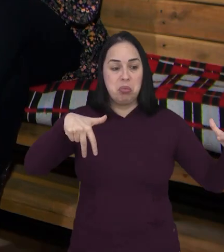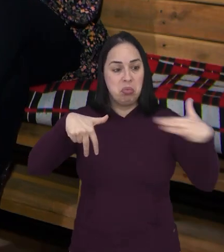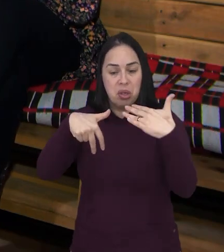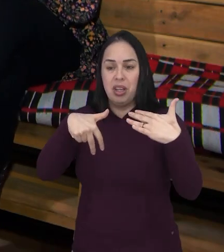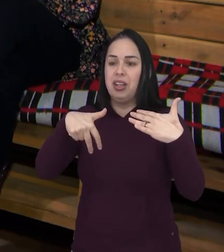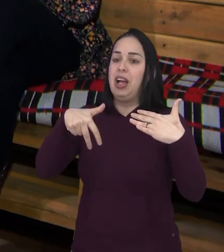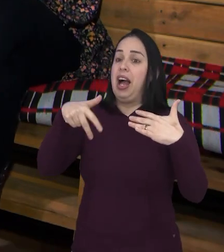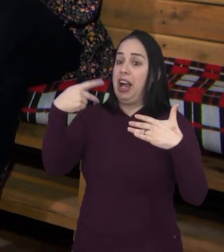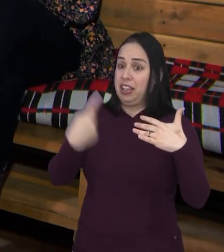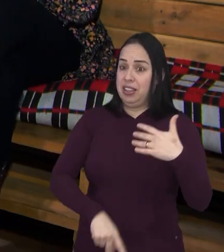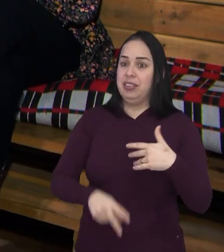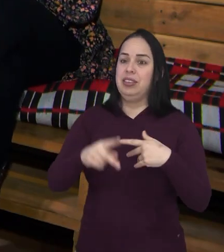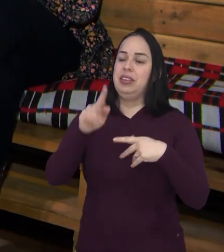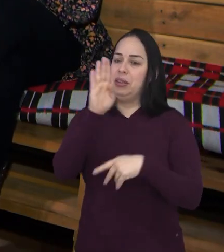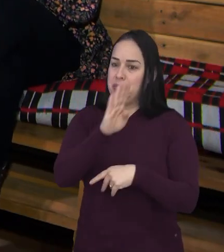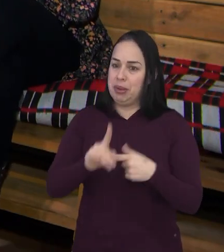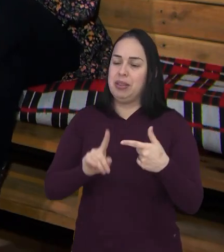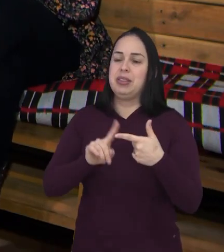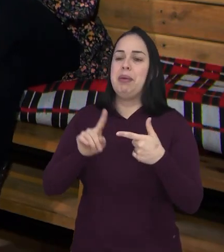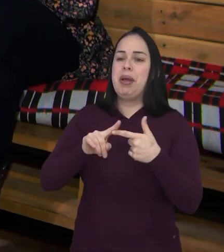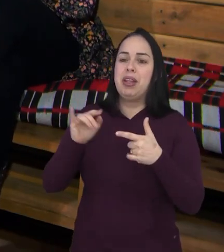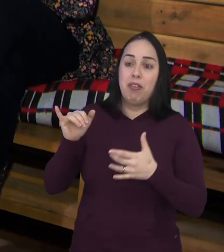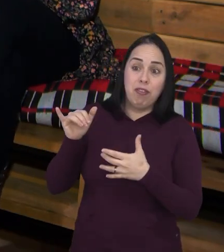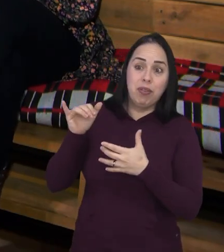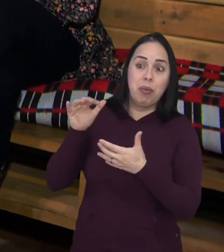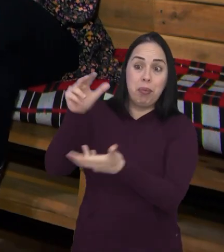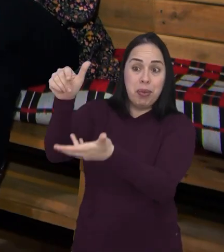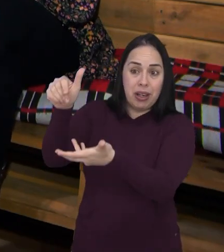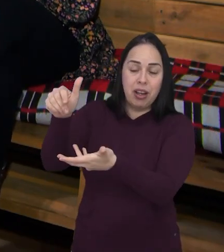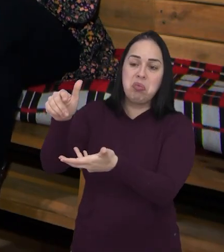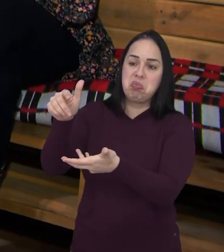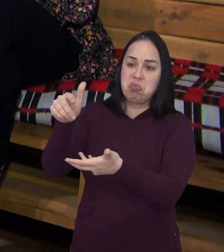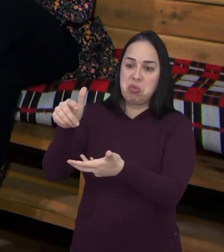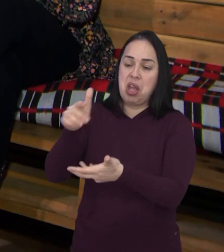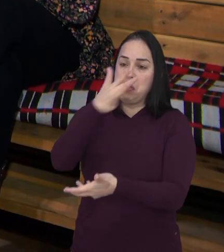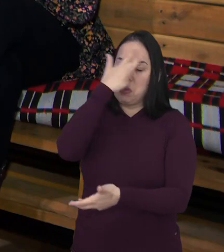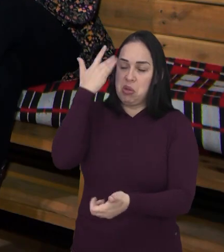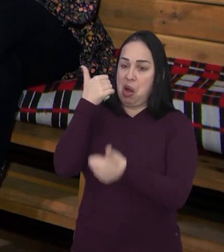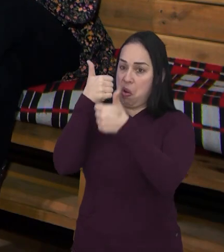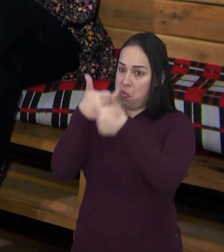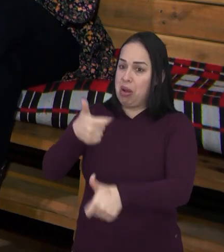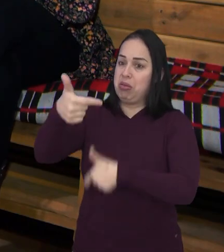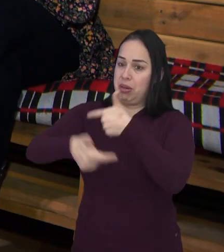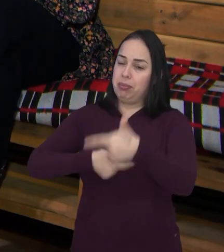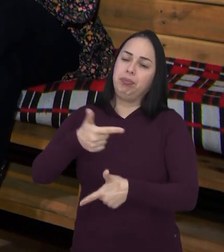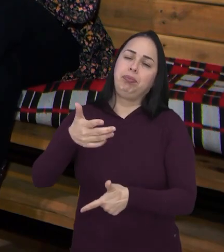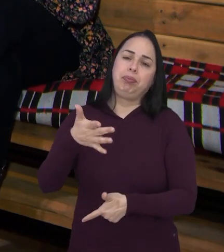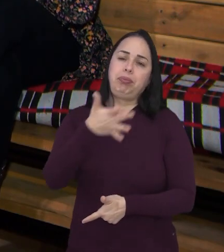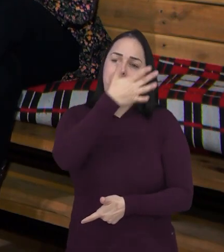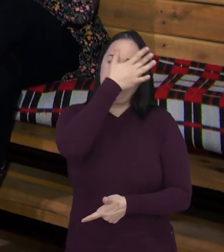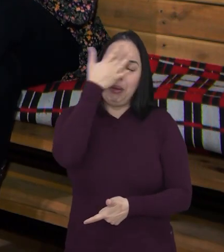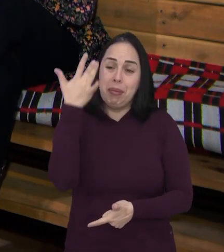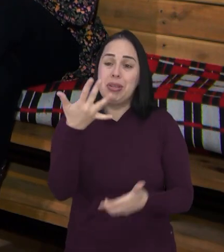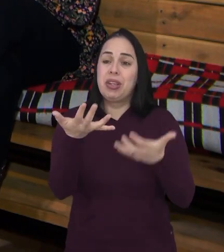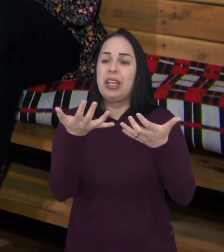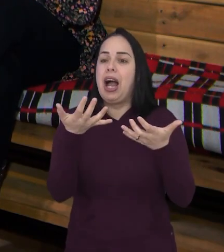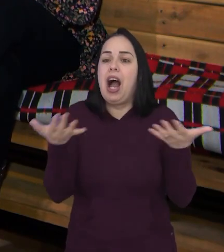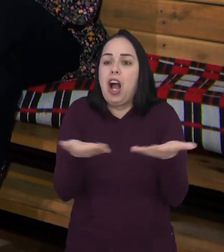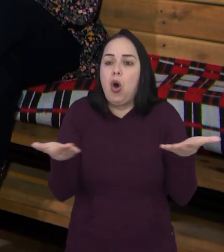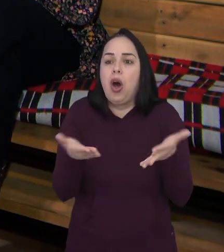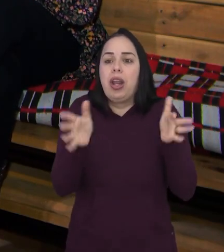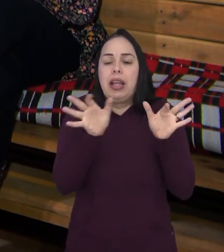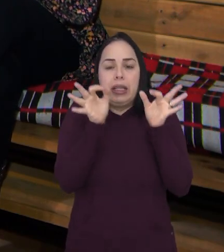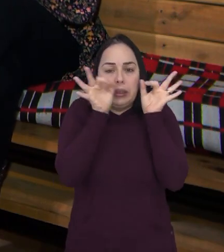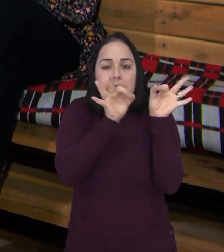mesmo fora do país, deve ter gente que te acompanha o seu trabalho. Para quem está assistindo agora e gosta,